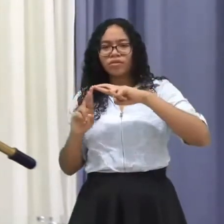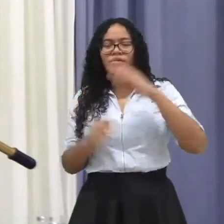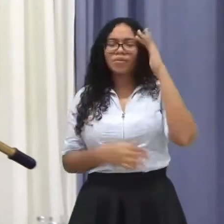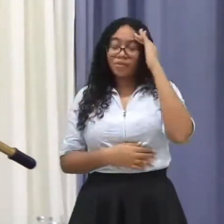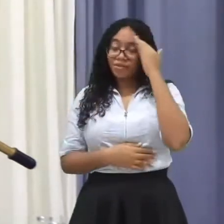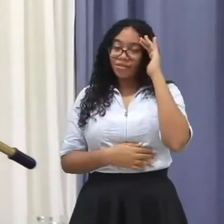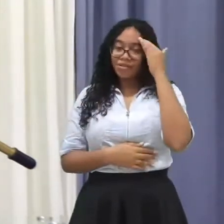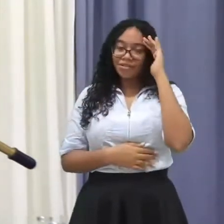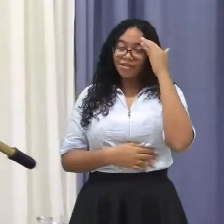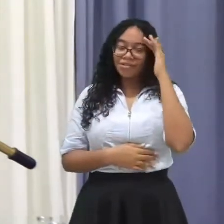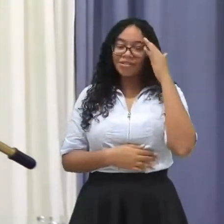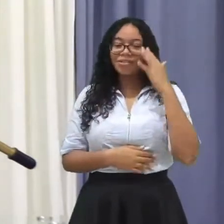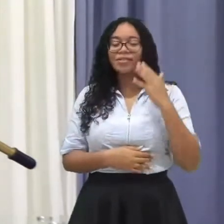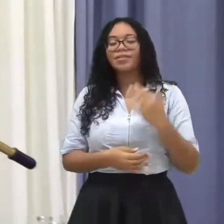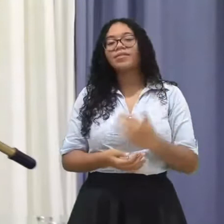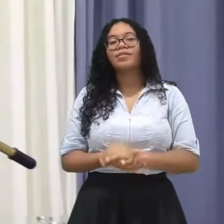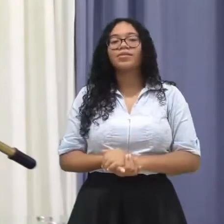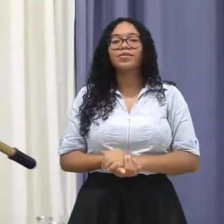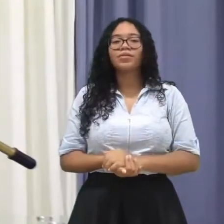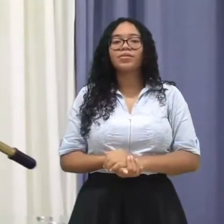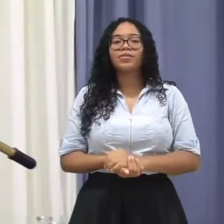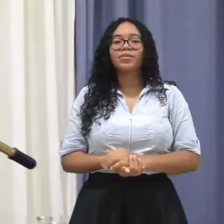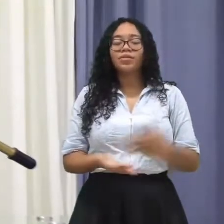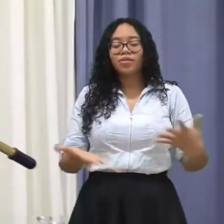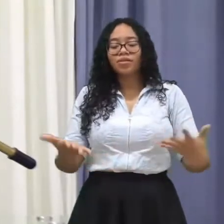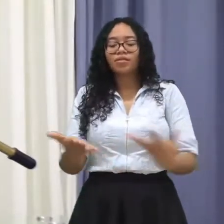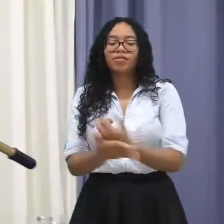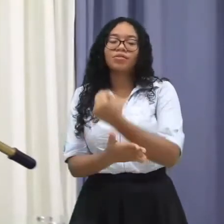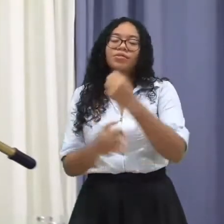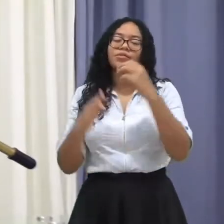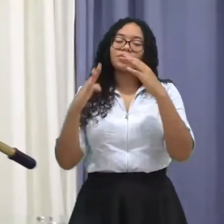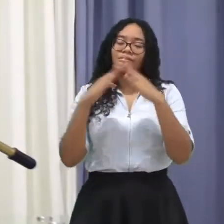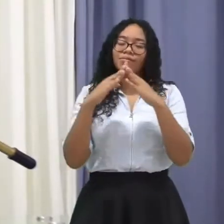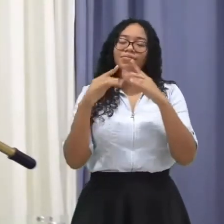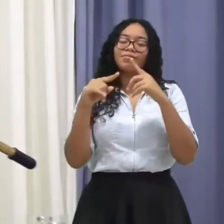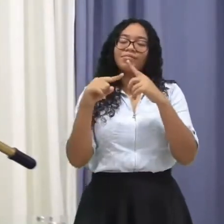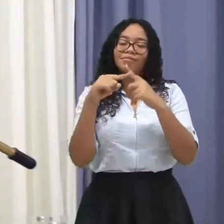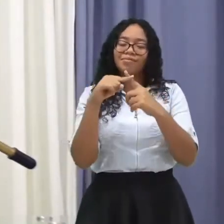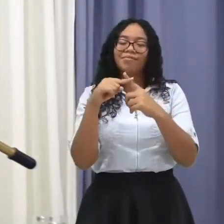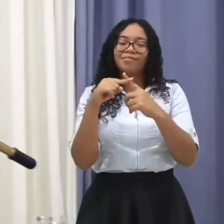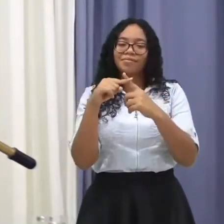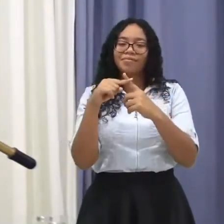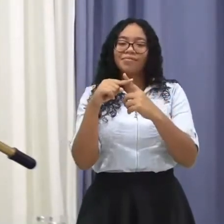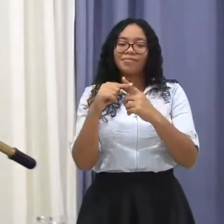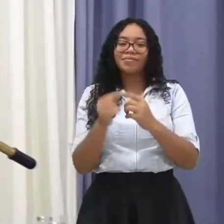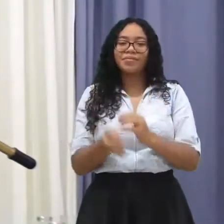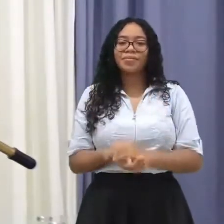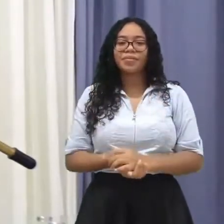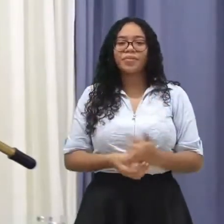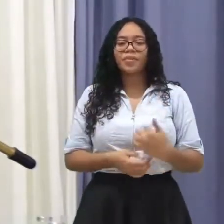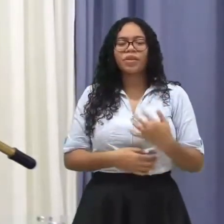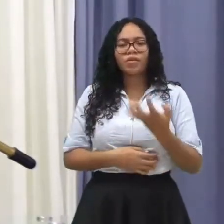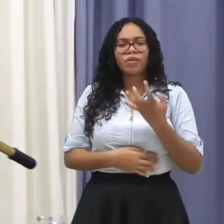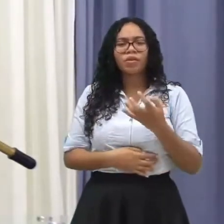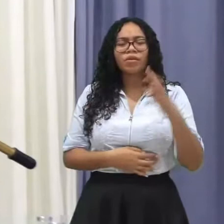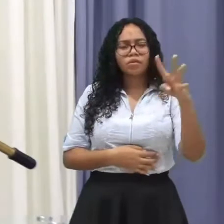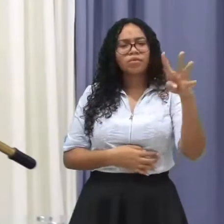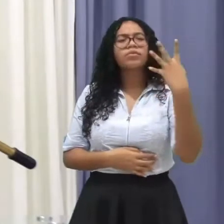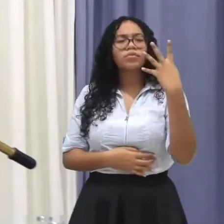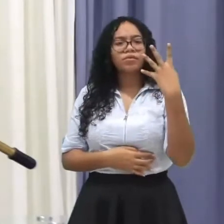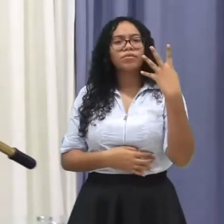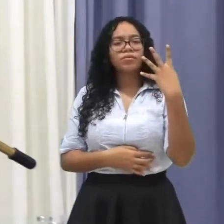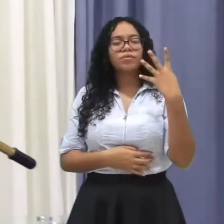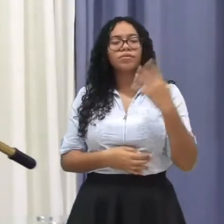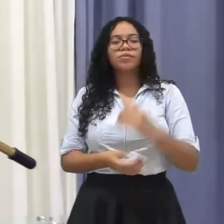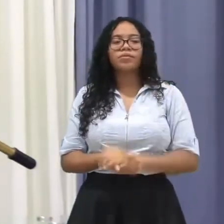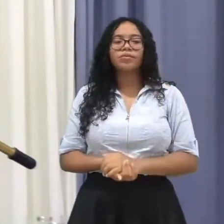o iminente arrebatamento da igreja. Eu quero que você preste bastante atenção